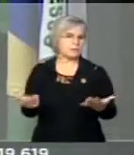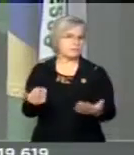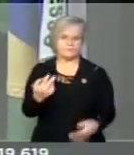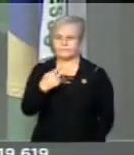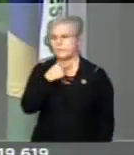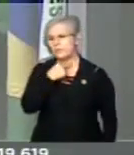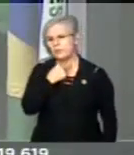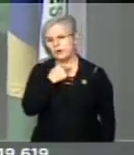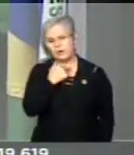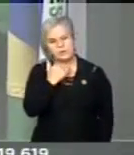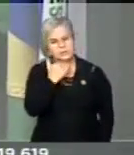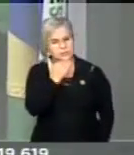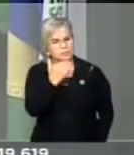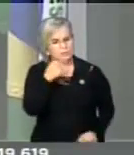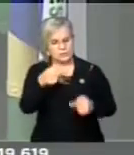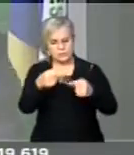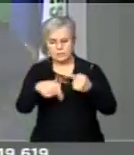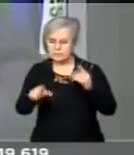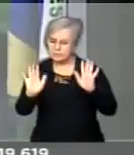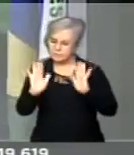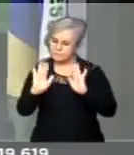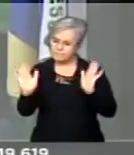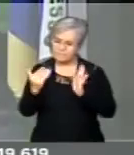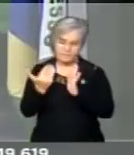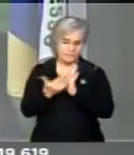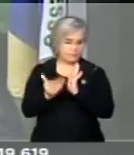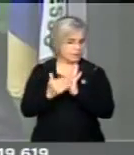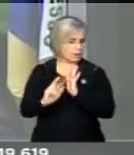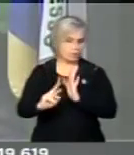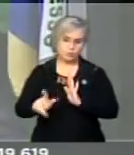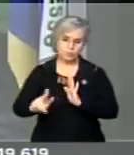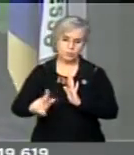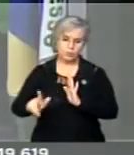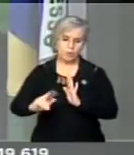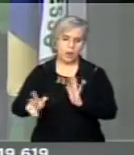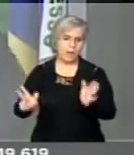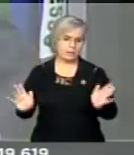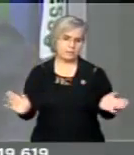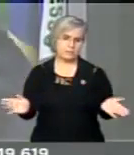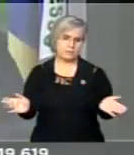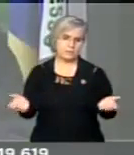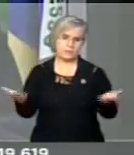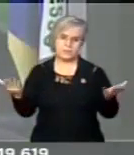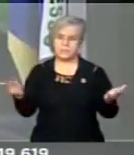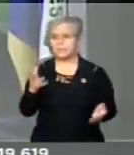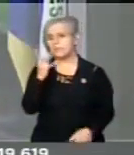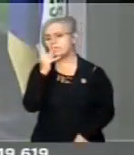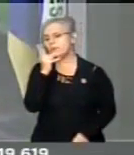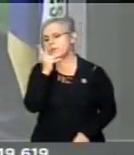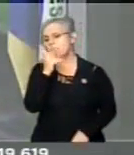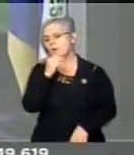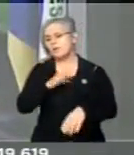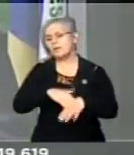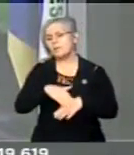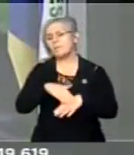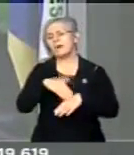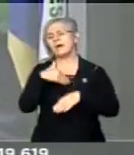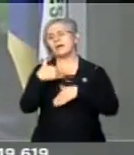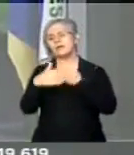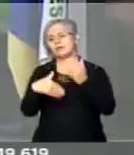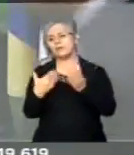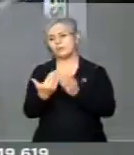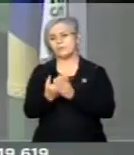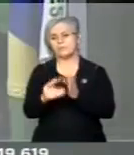aqui eu crio mais cargo, aqui eu incho a estrutura da casa e alongo a burocracia e o processo